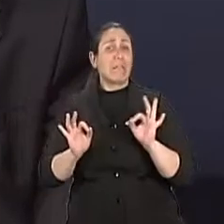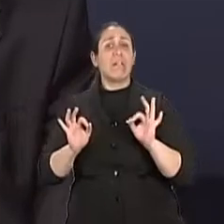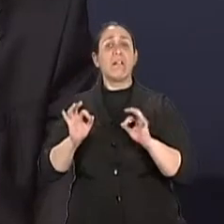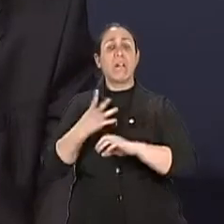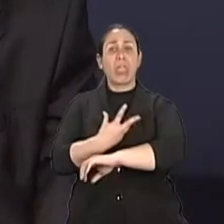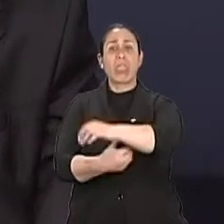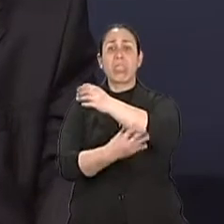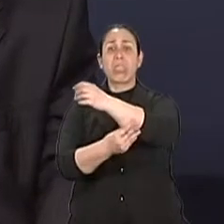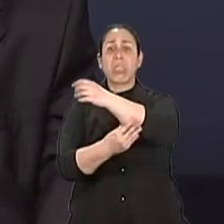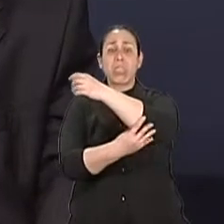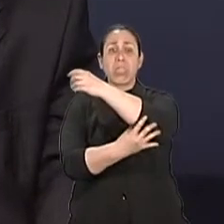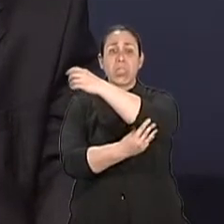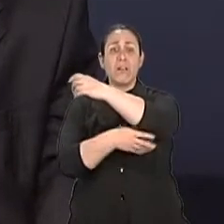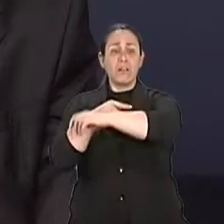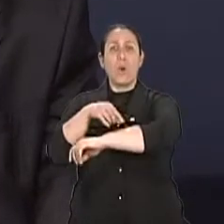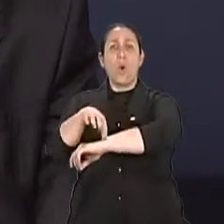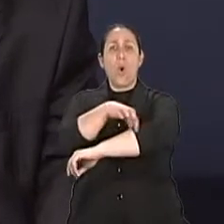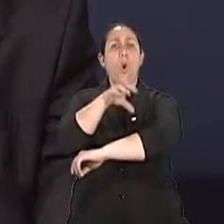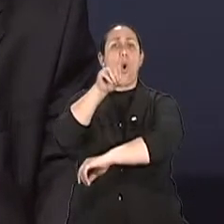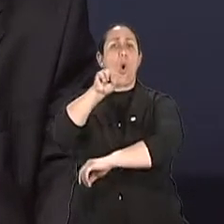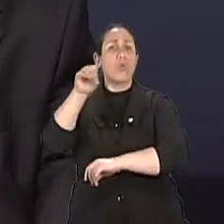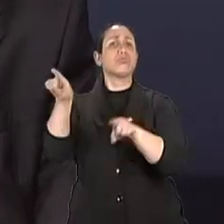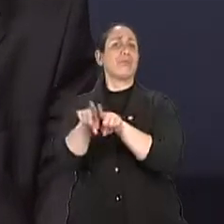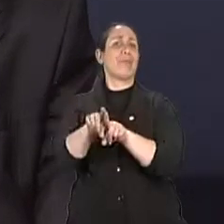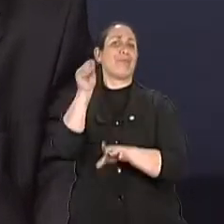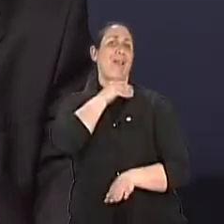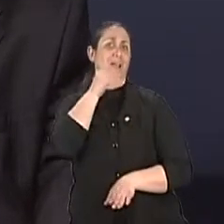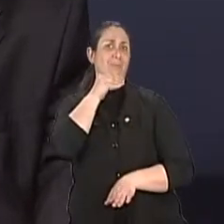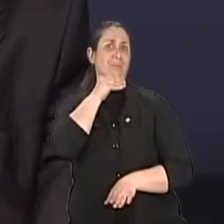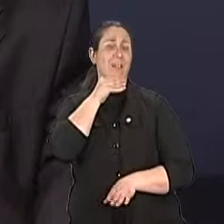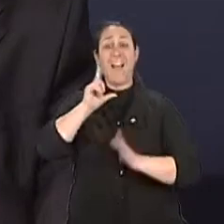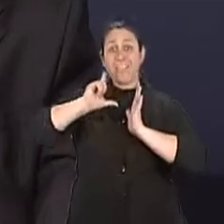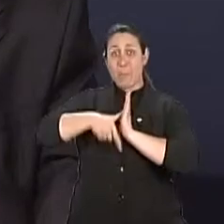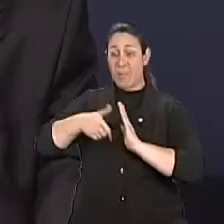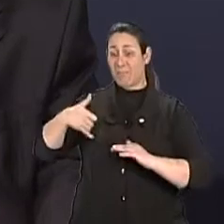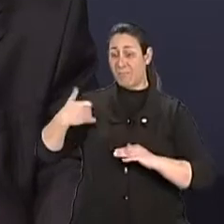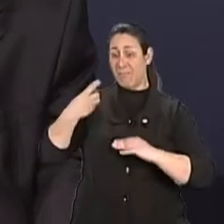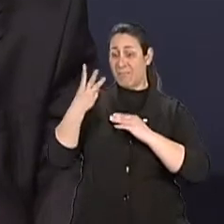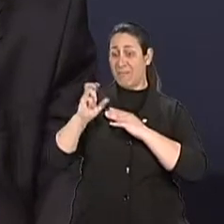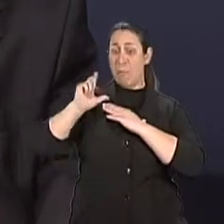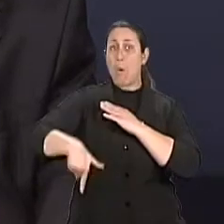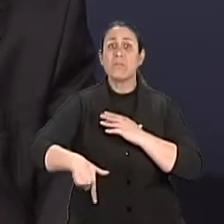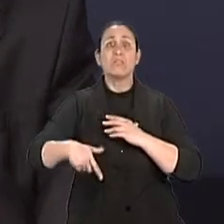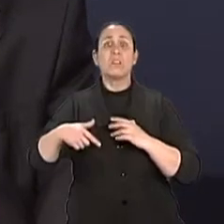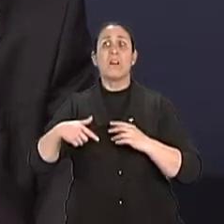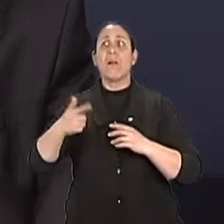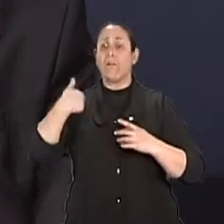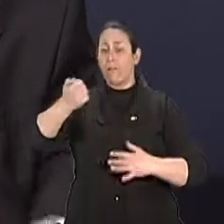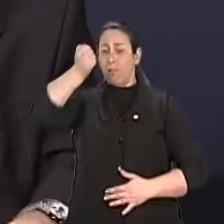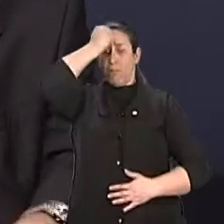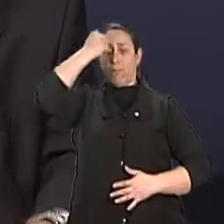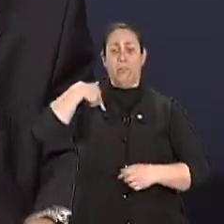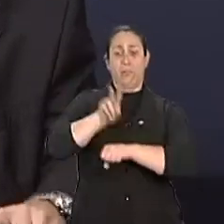estiver estabelecida, correr atrás disso é muito difícil. Então, existe uma carga muito grande de